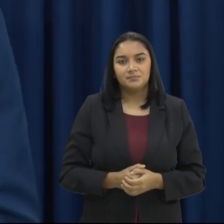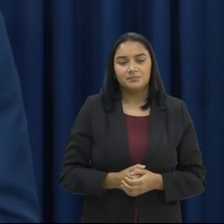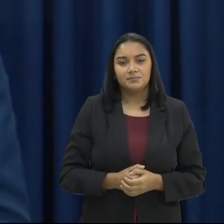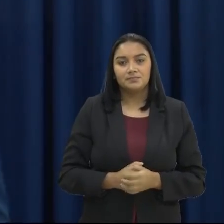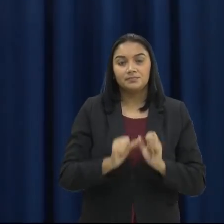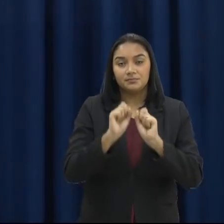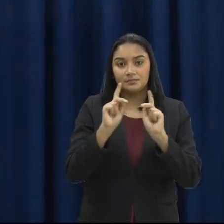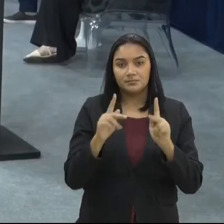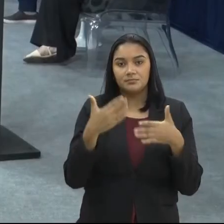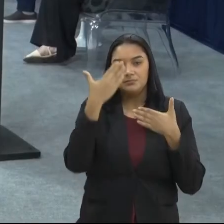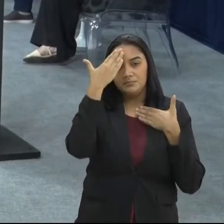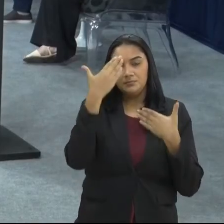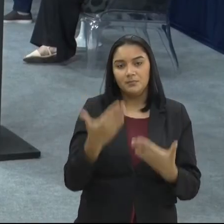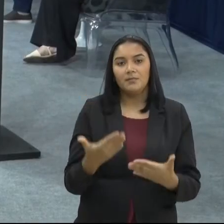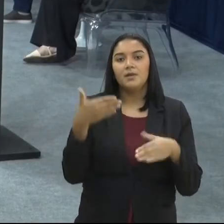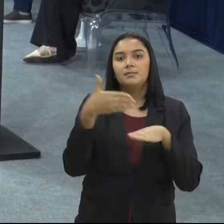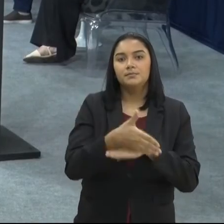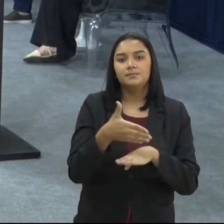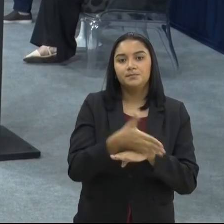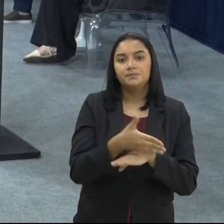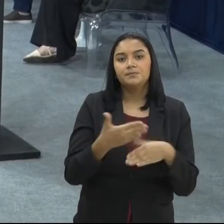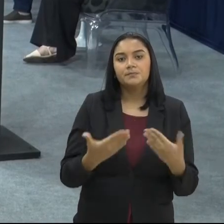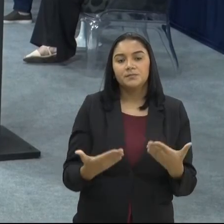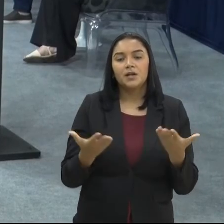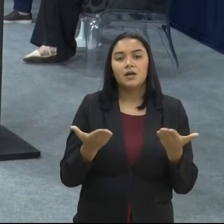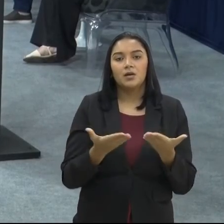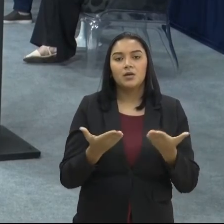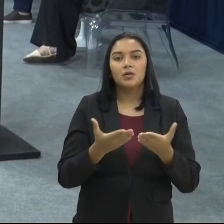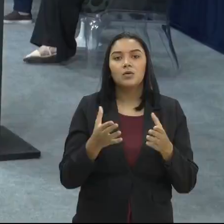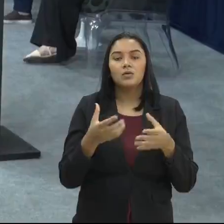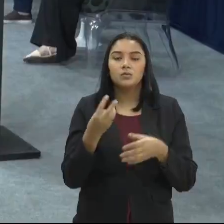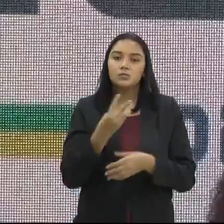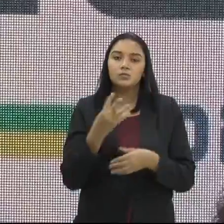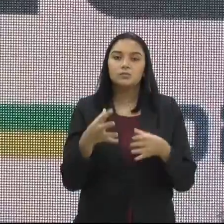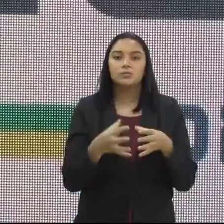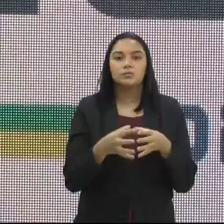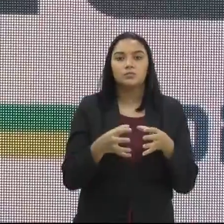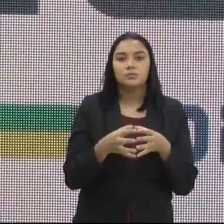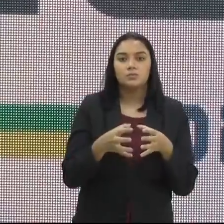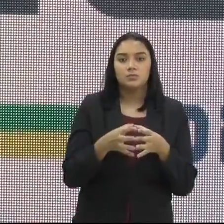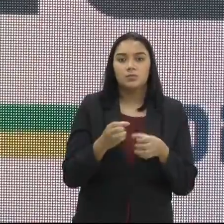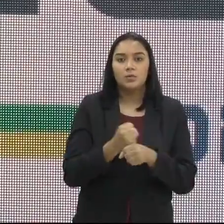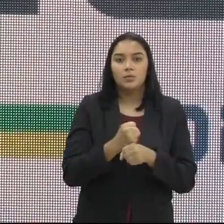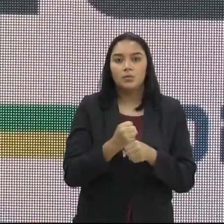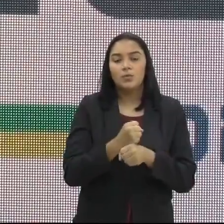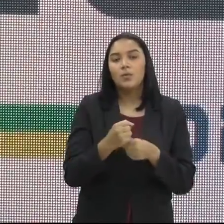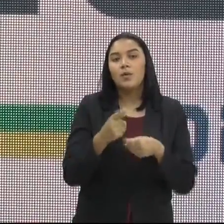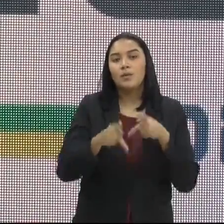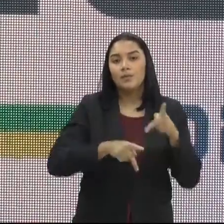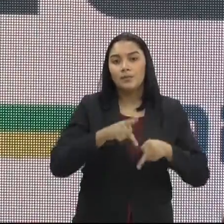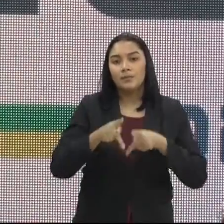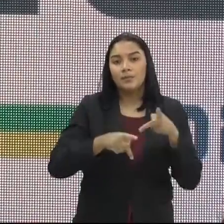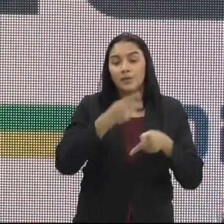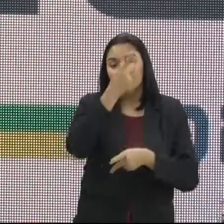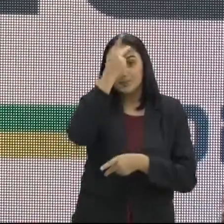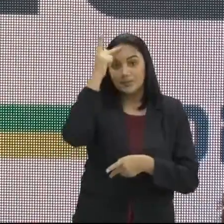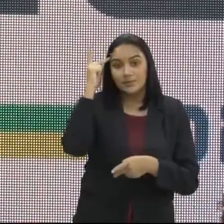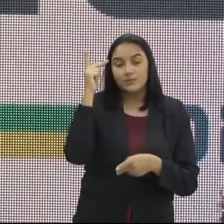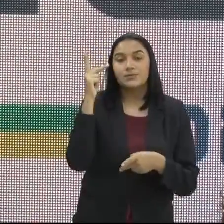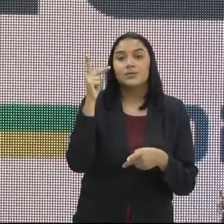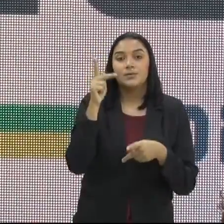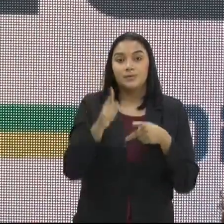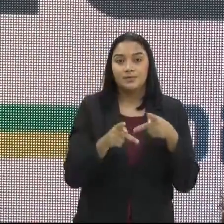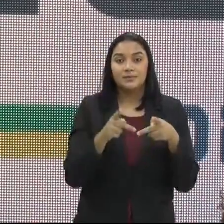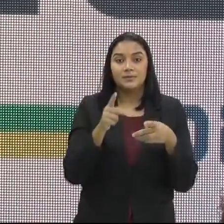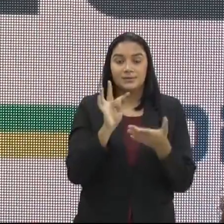Ok, candidato, muito obrigado pela sua participação neste nosso terceiro bloco, onde populares, eleitores de Teresina fazem perguntas de